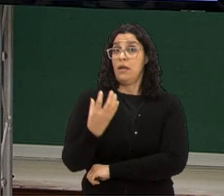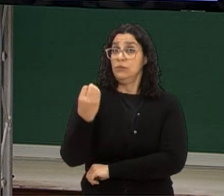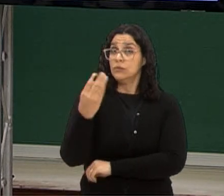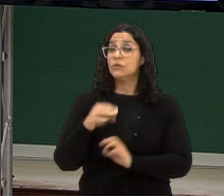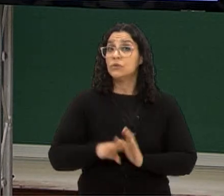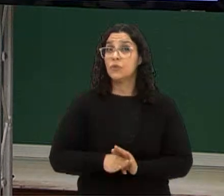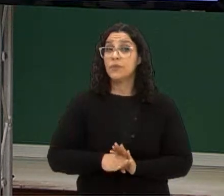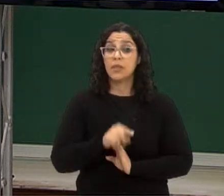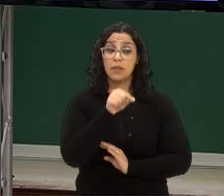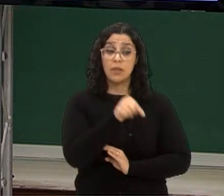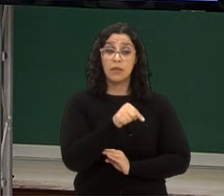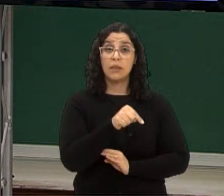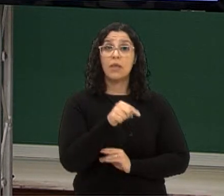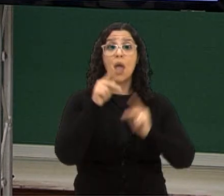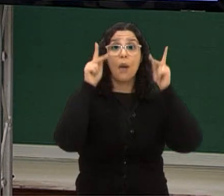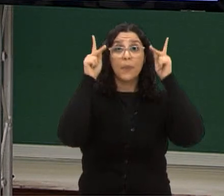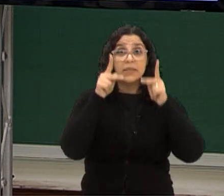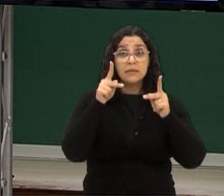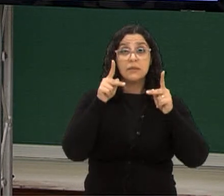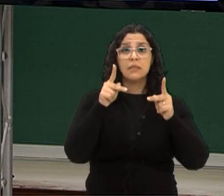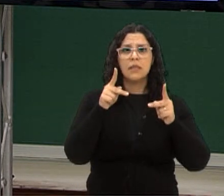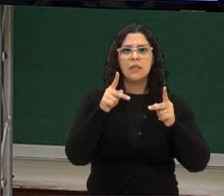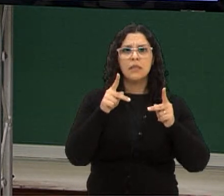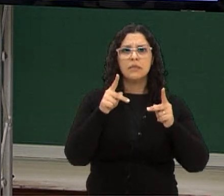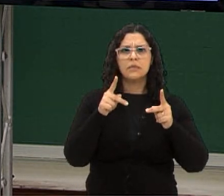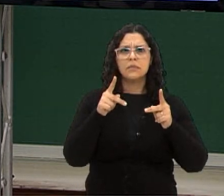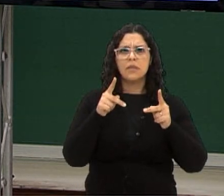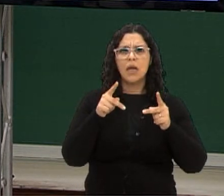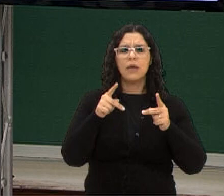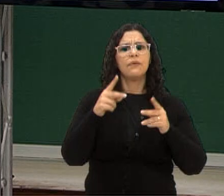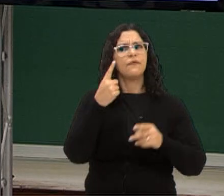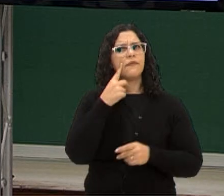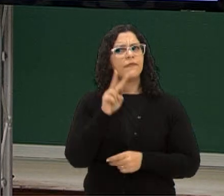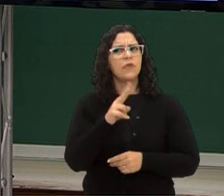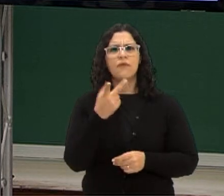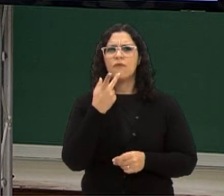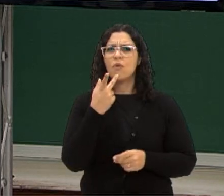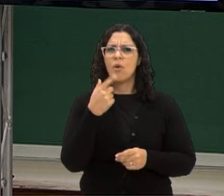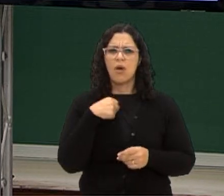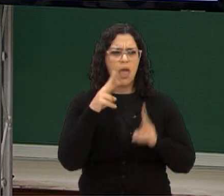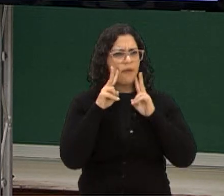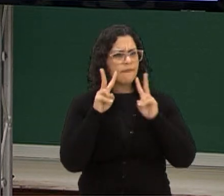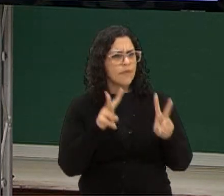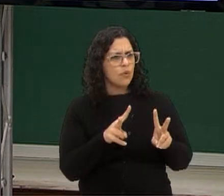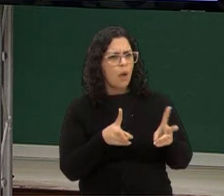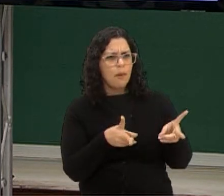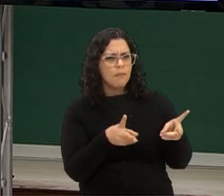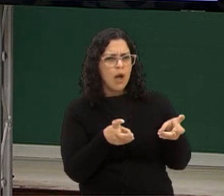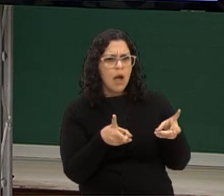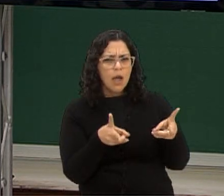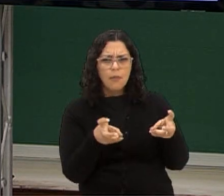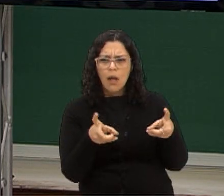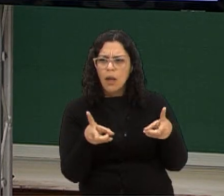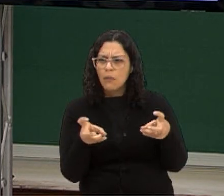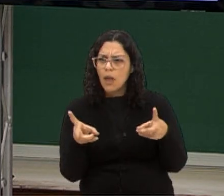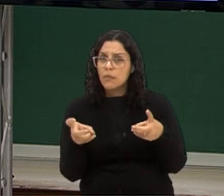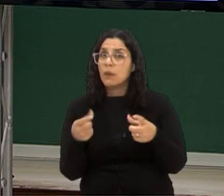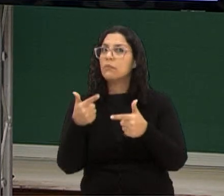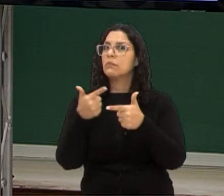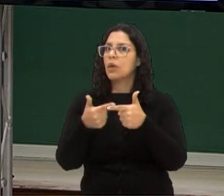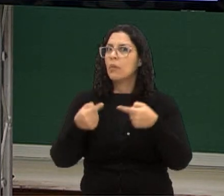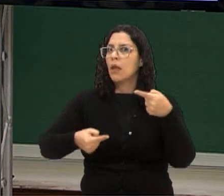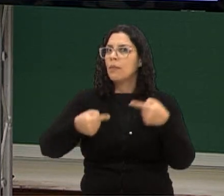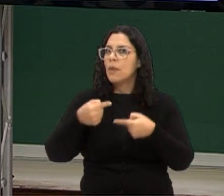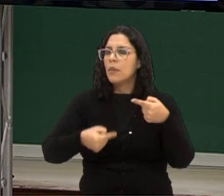E Dona Leopoldina, princesa Leopoldina, ela está vendo todo esse contexto de tensão política,